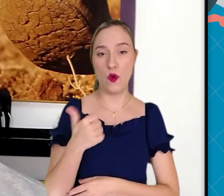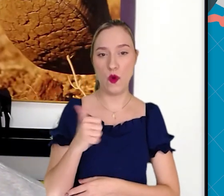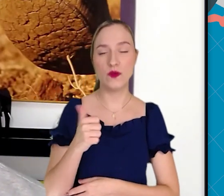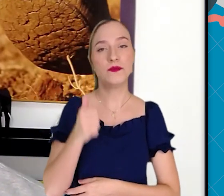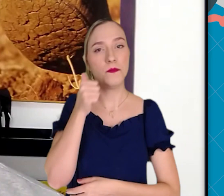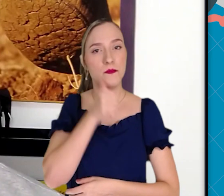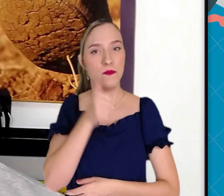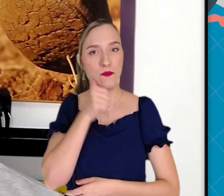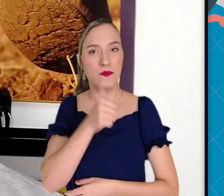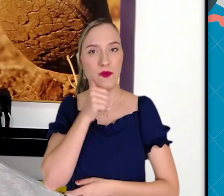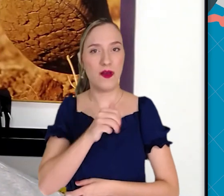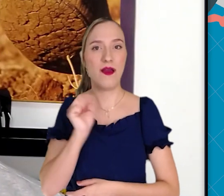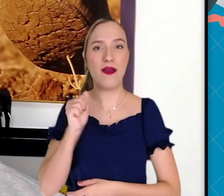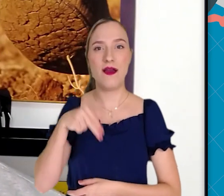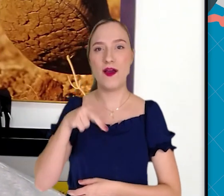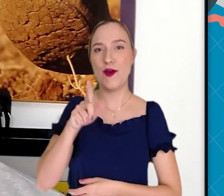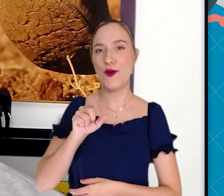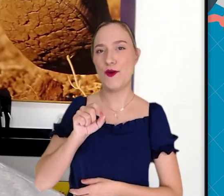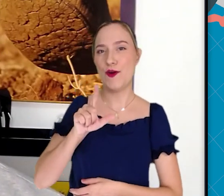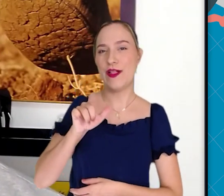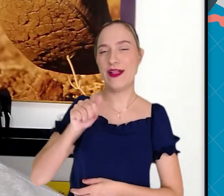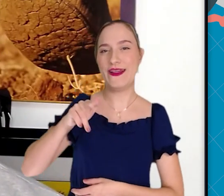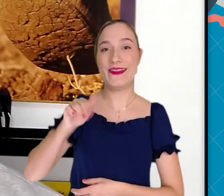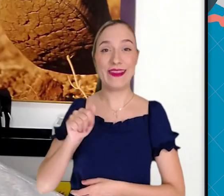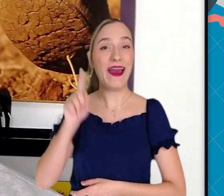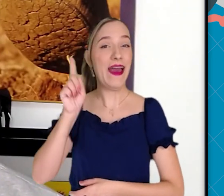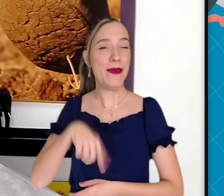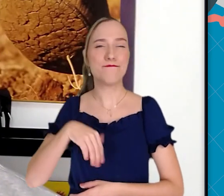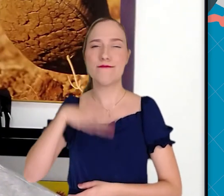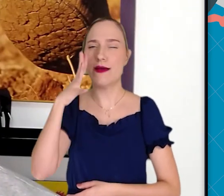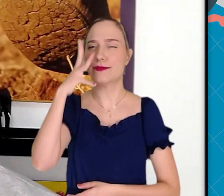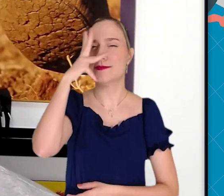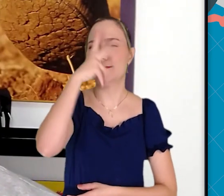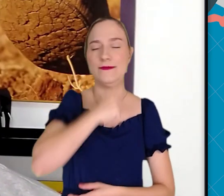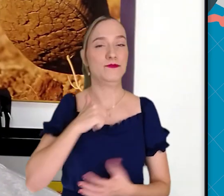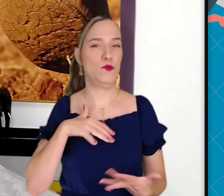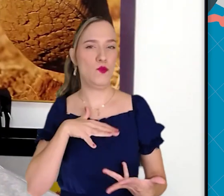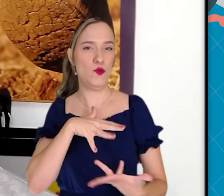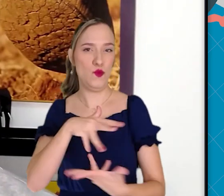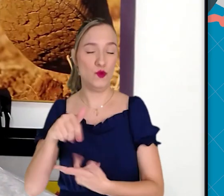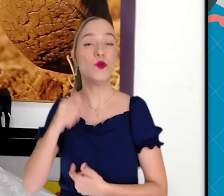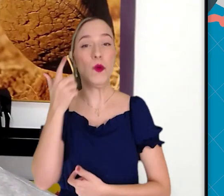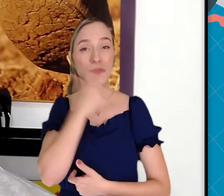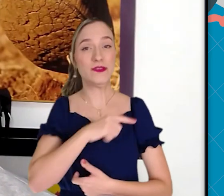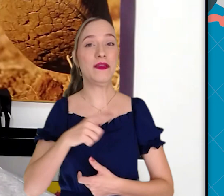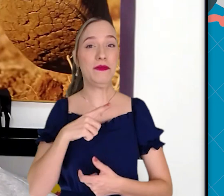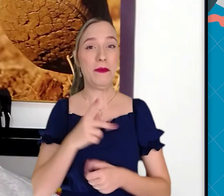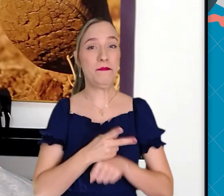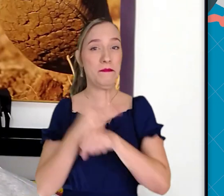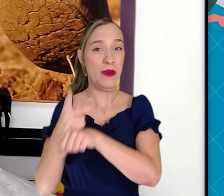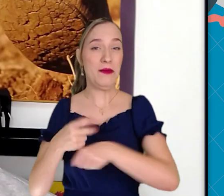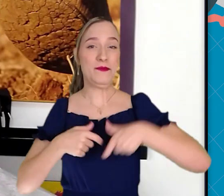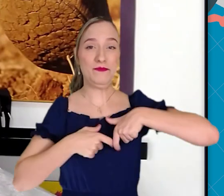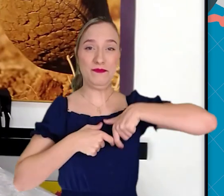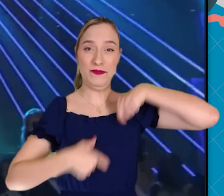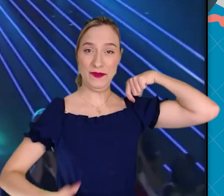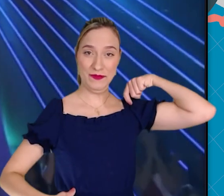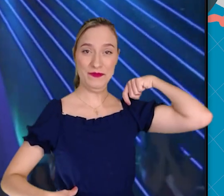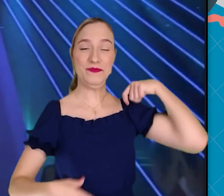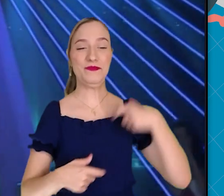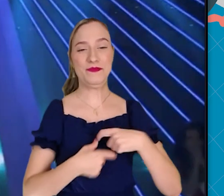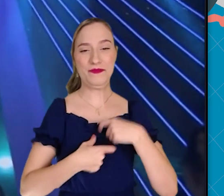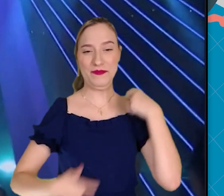Lopes foi considerada a mais bela do mundo. a Miss Universo em